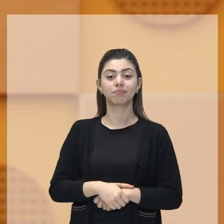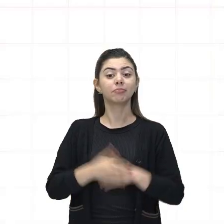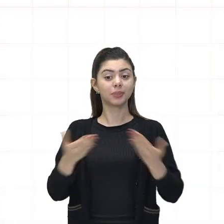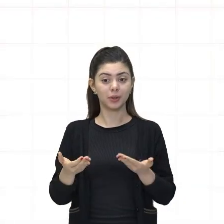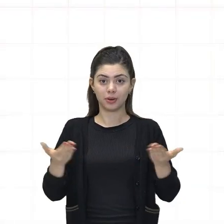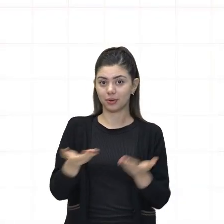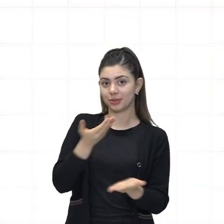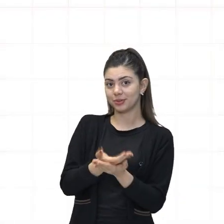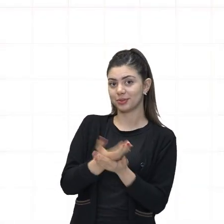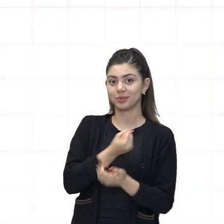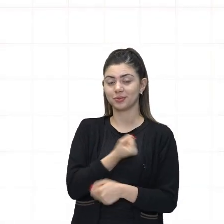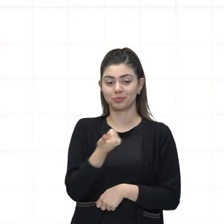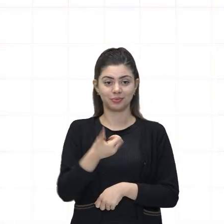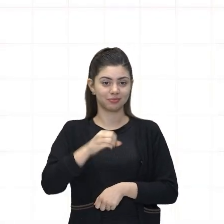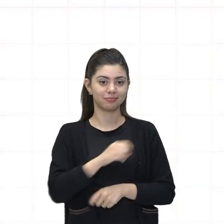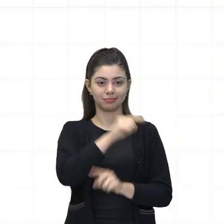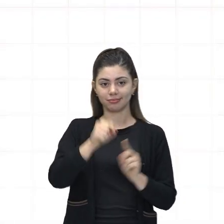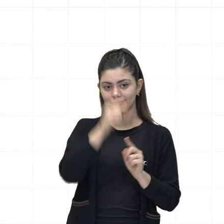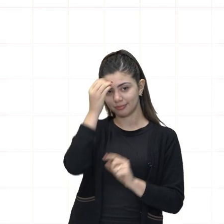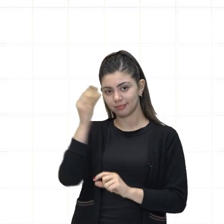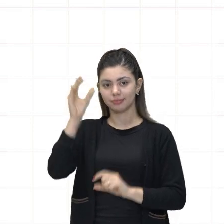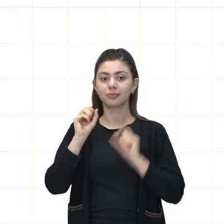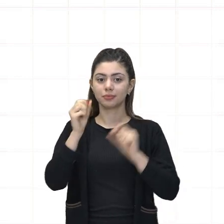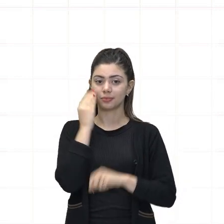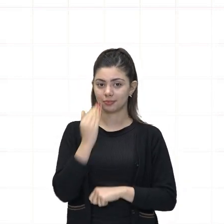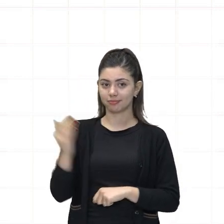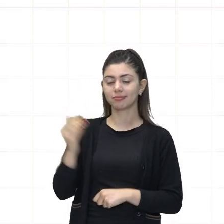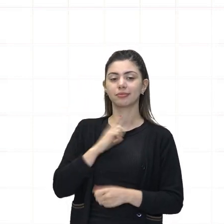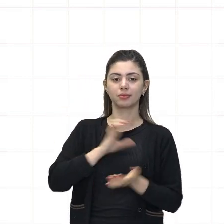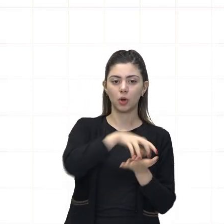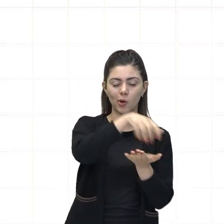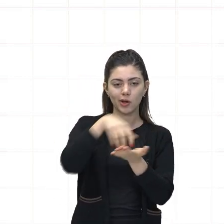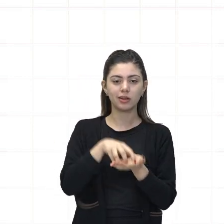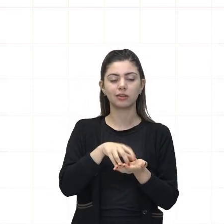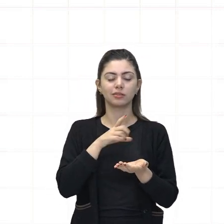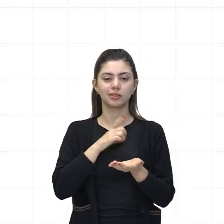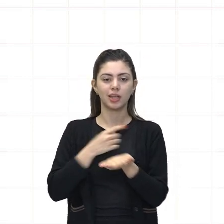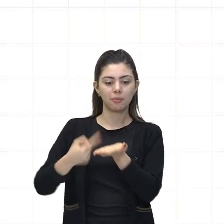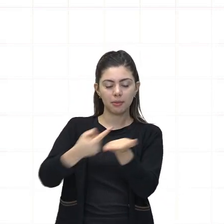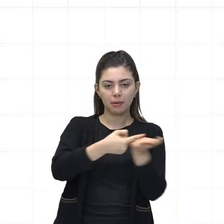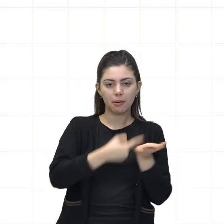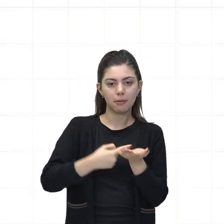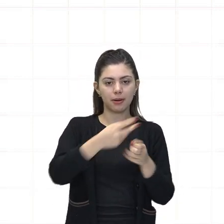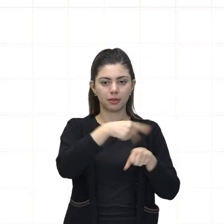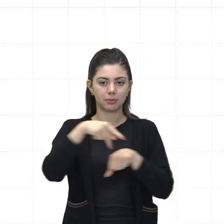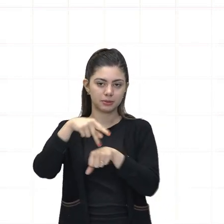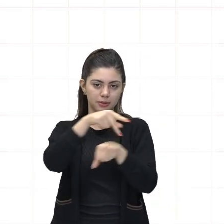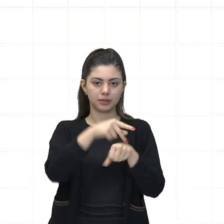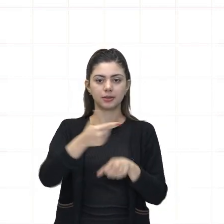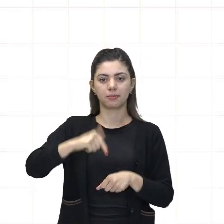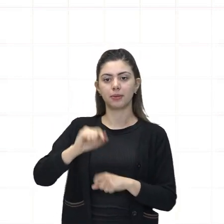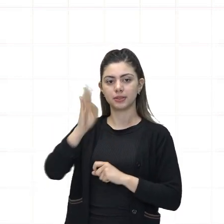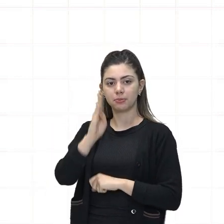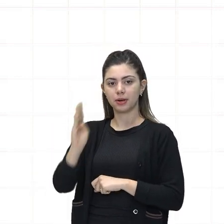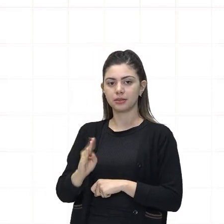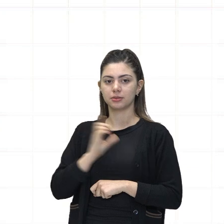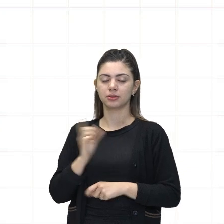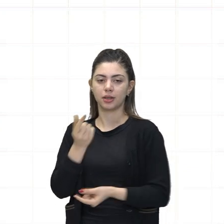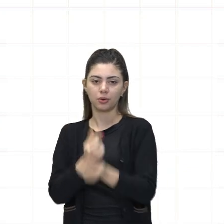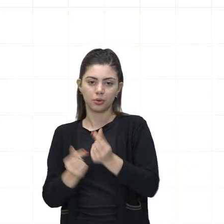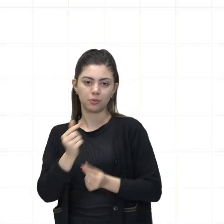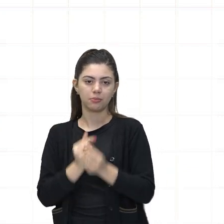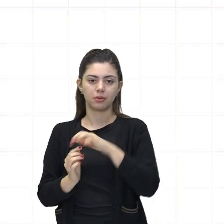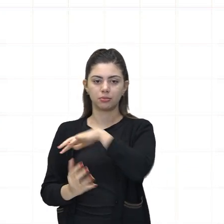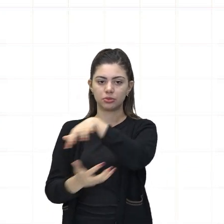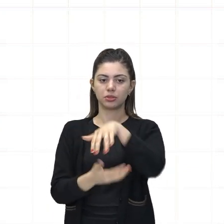aula 10, né? O objeto de conhecimento é corporações e organismos internacionais do Brasil na ordem econômica mundial. Nessa